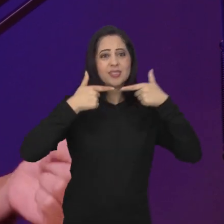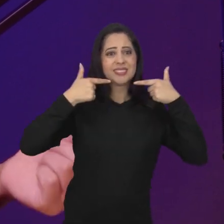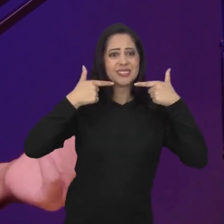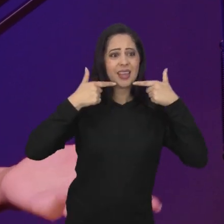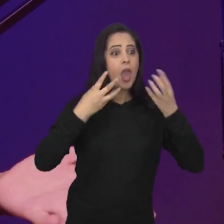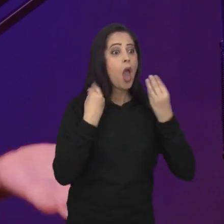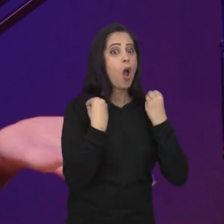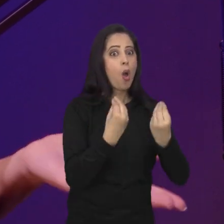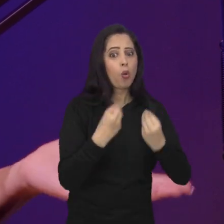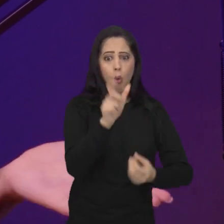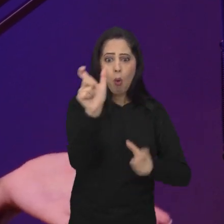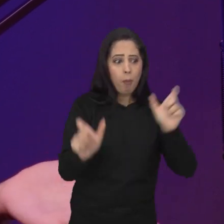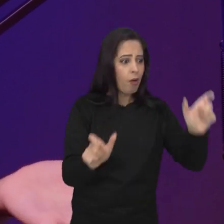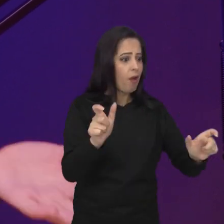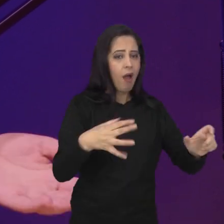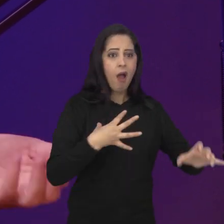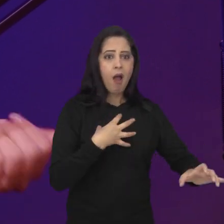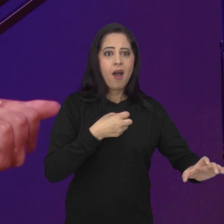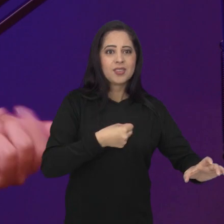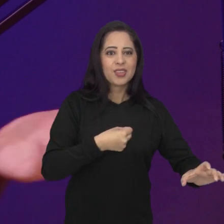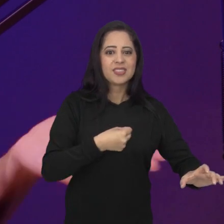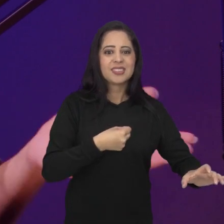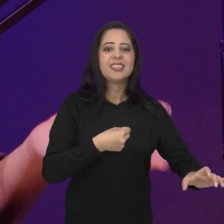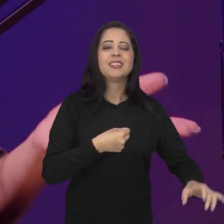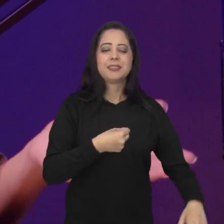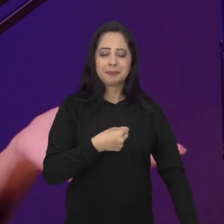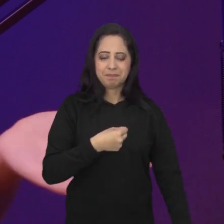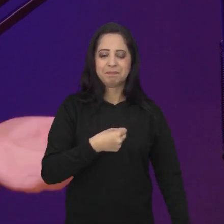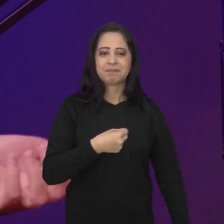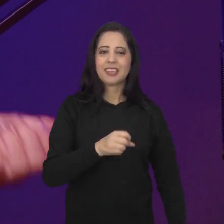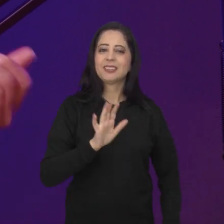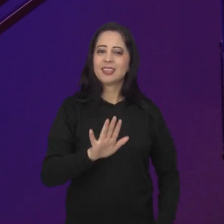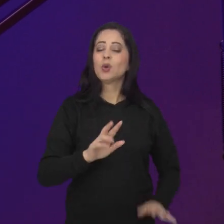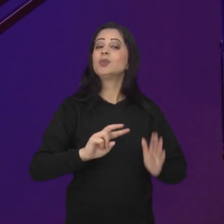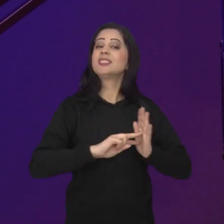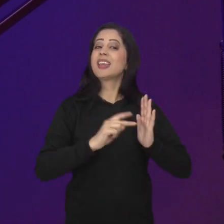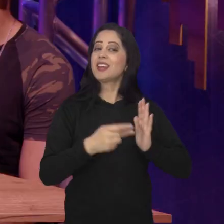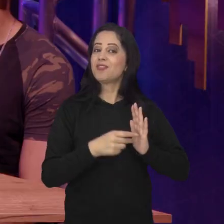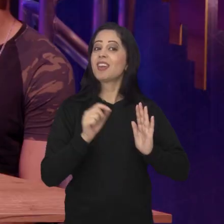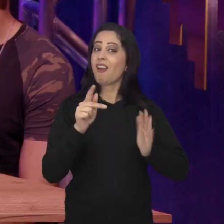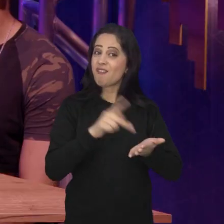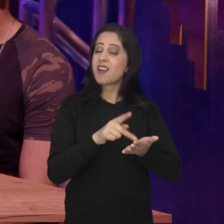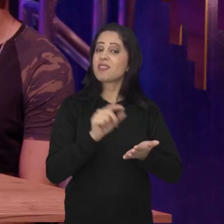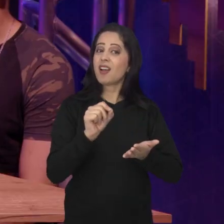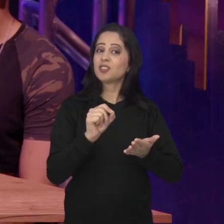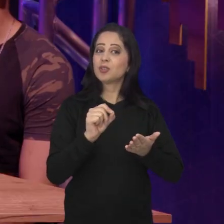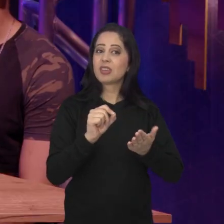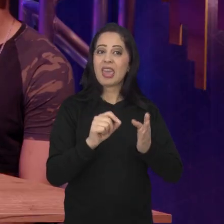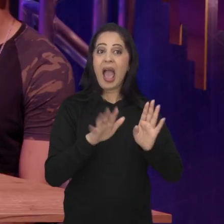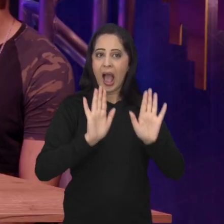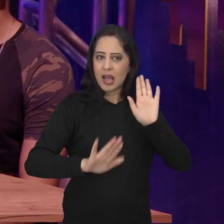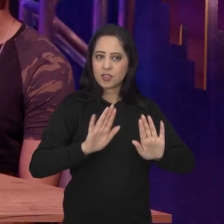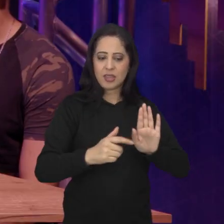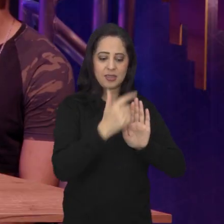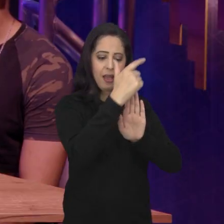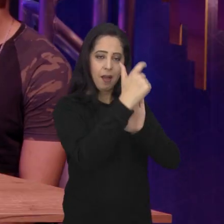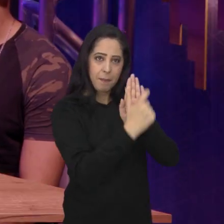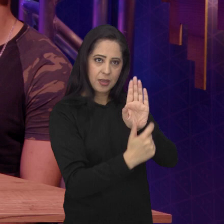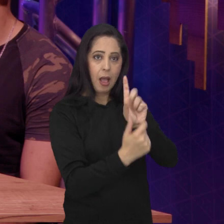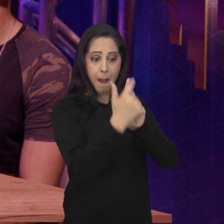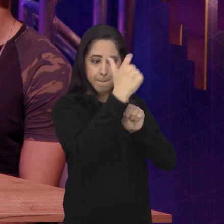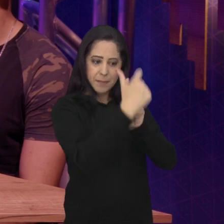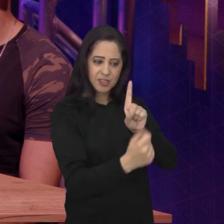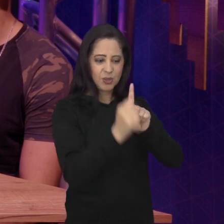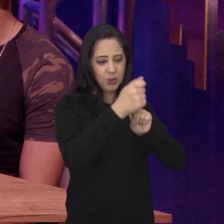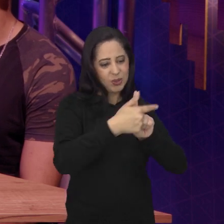atrás, ele tava sorrindo, tava feliz. E eu acho que entra um pouco nisso que você fala, né, que às vezes as pessoas, elas estão